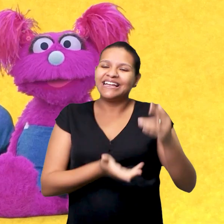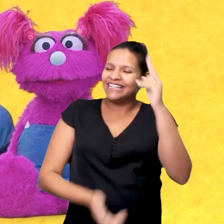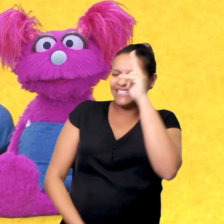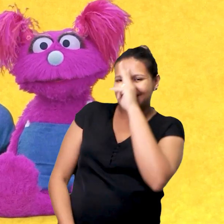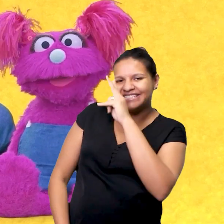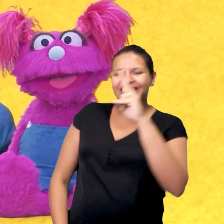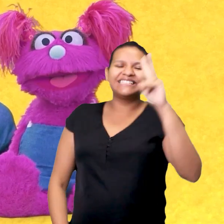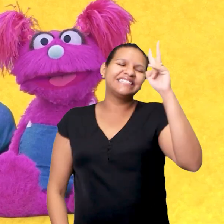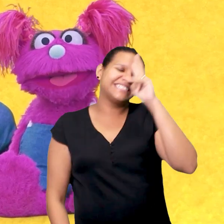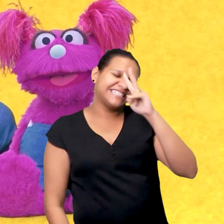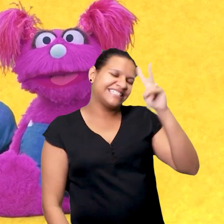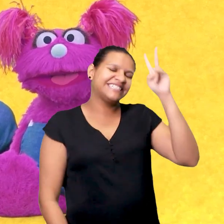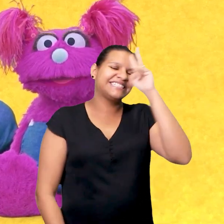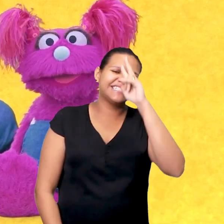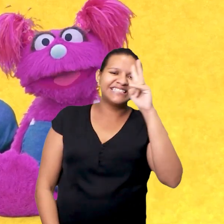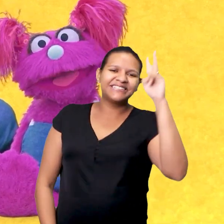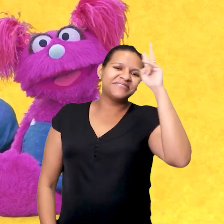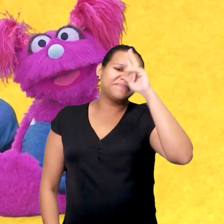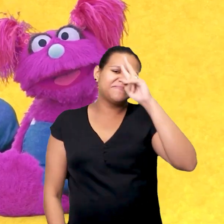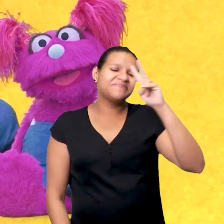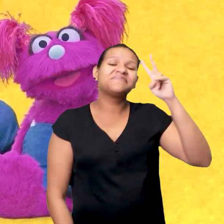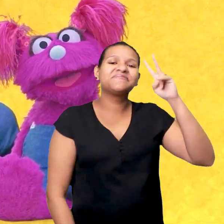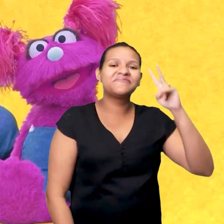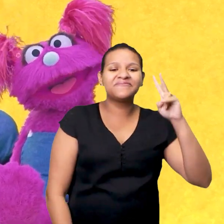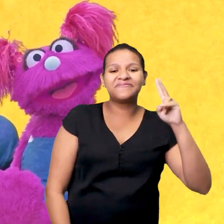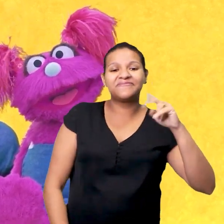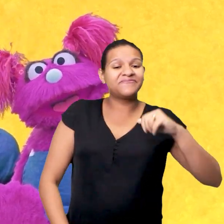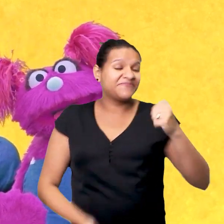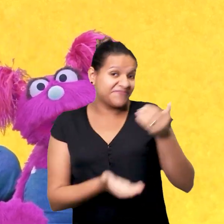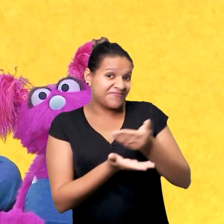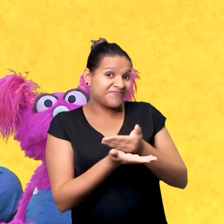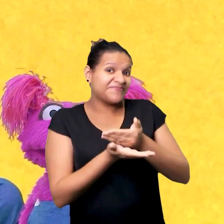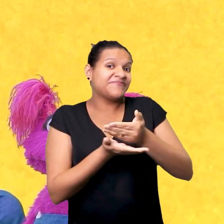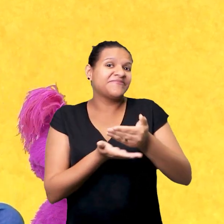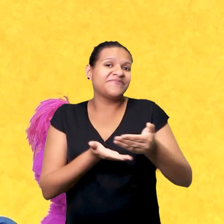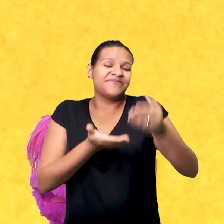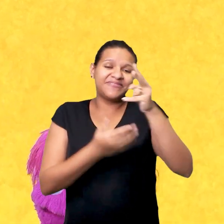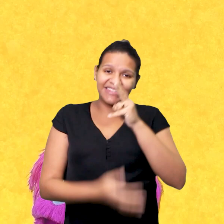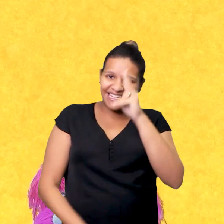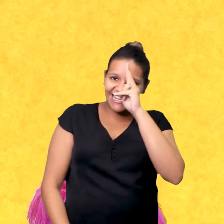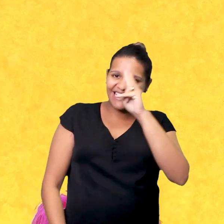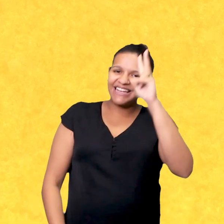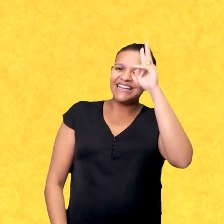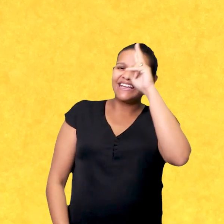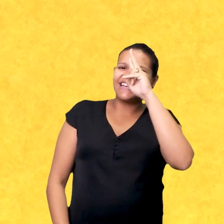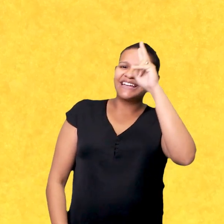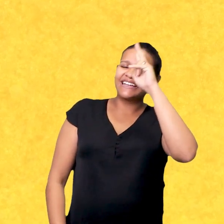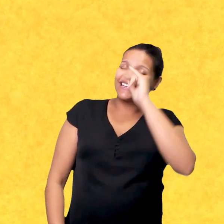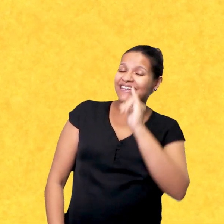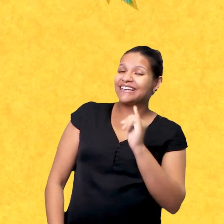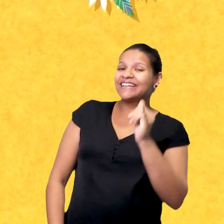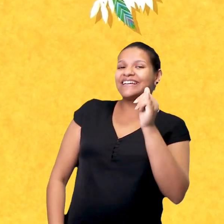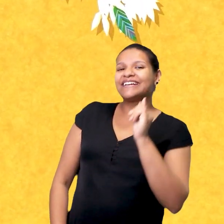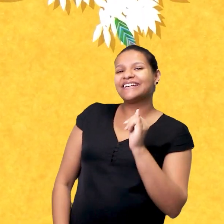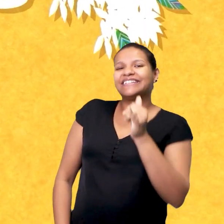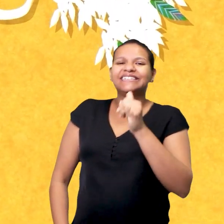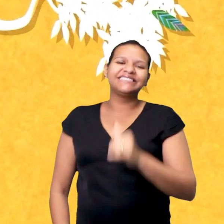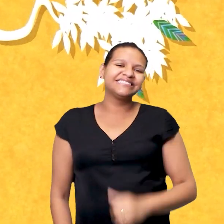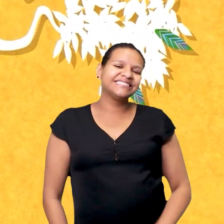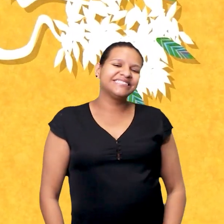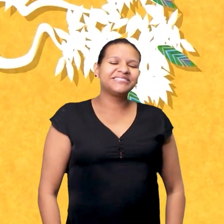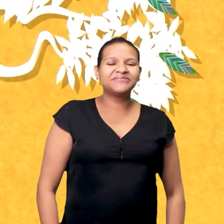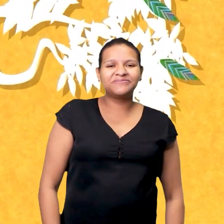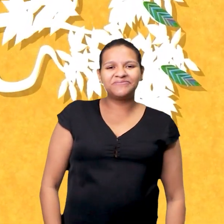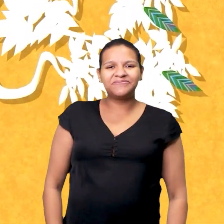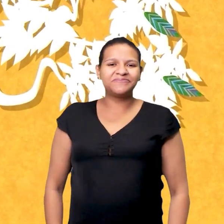Vai começar, vai começar. Atrás deles, em uma